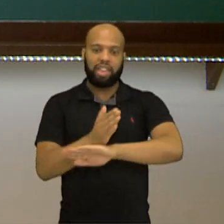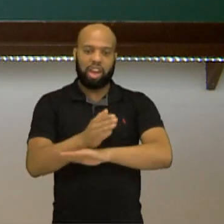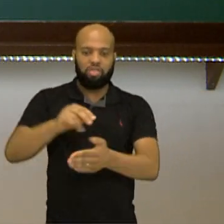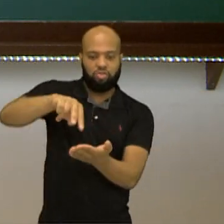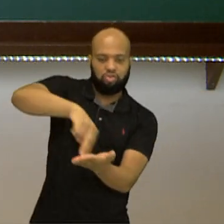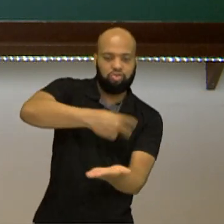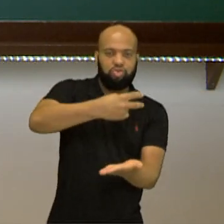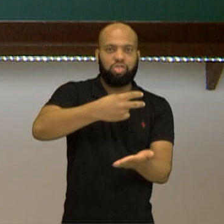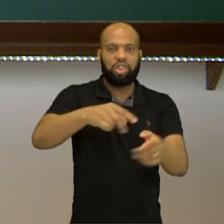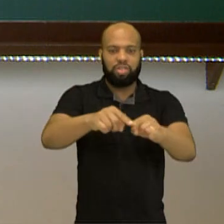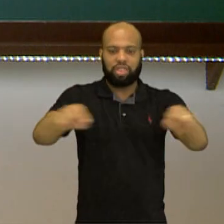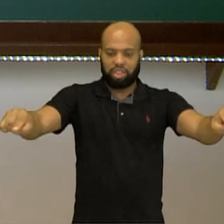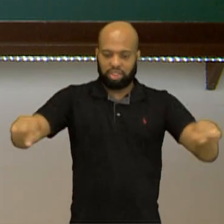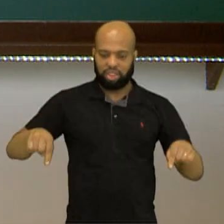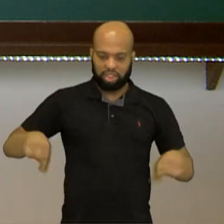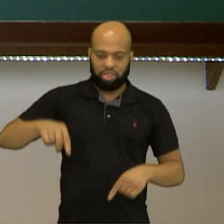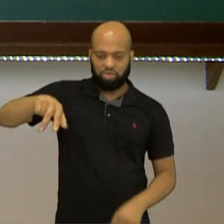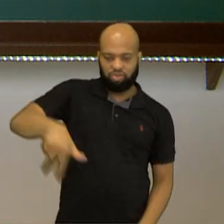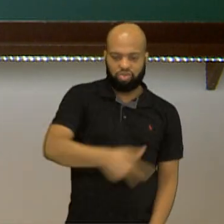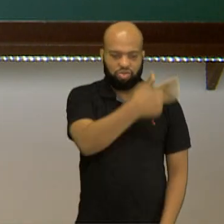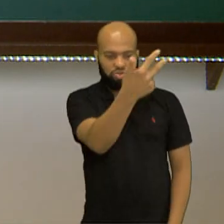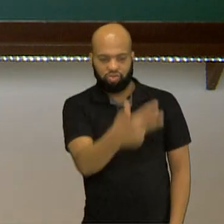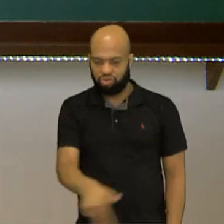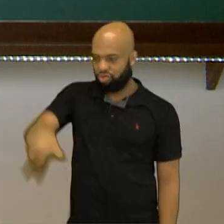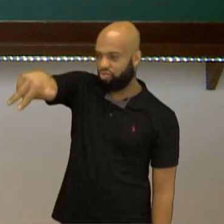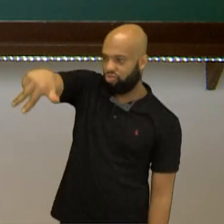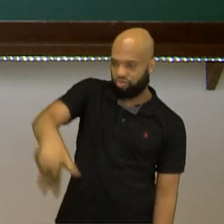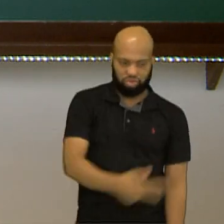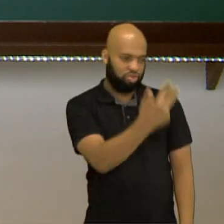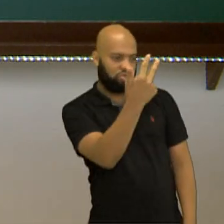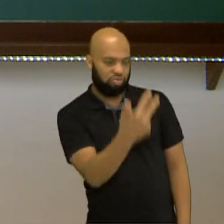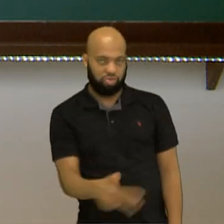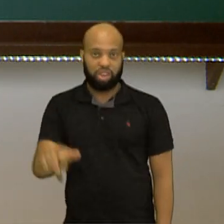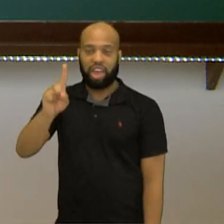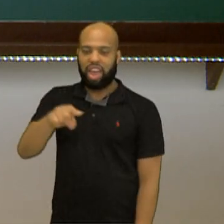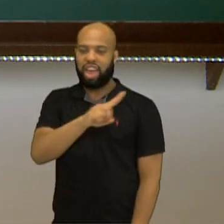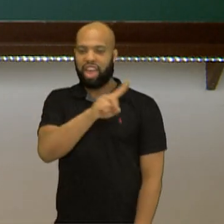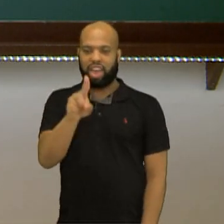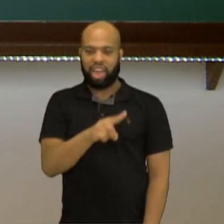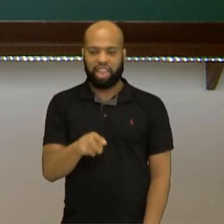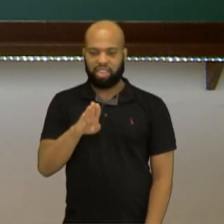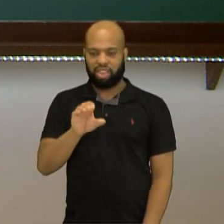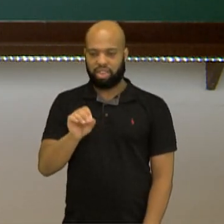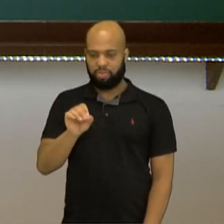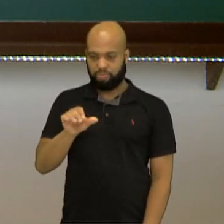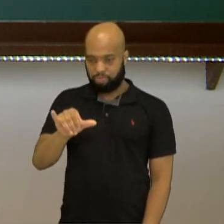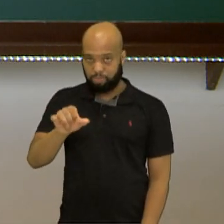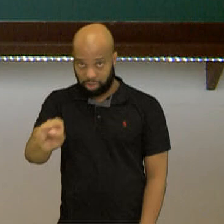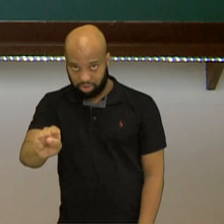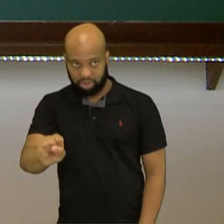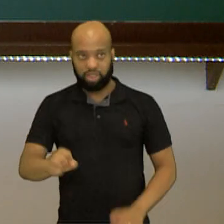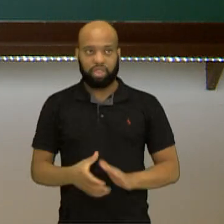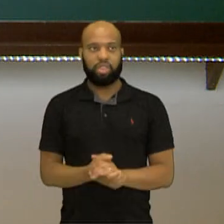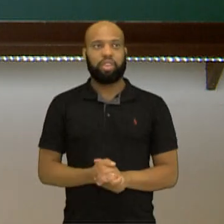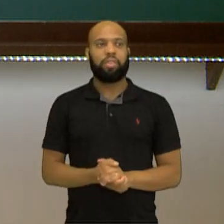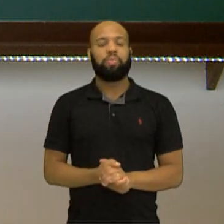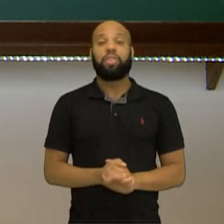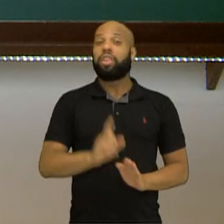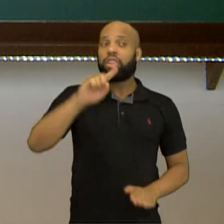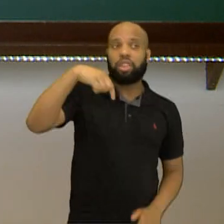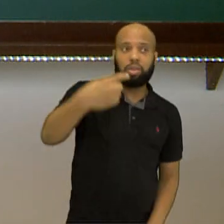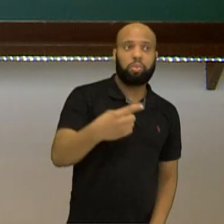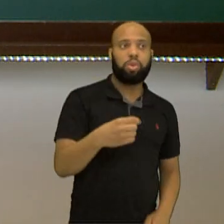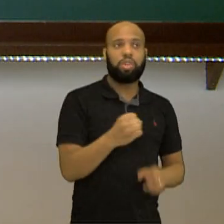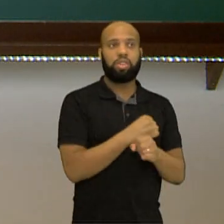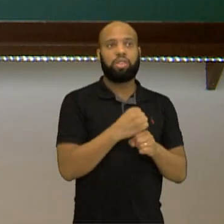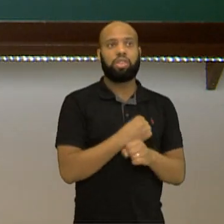dessas piscinas desativadas. Tá? Então eles eram chamados de Z-Boys, esse grupo de pessoas, tá? E